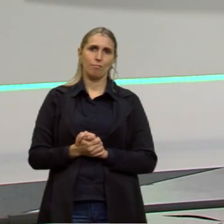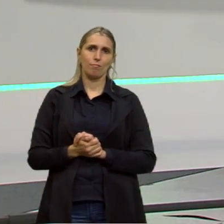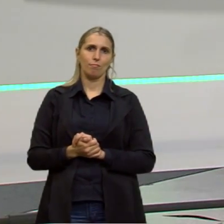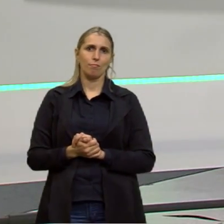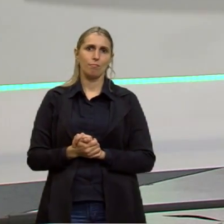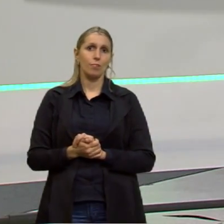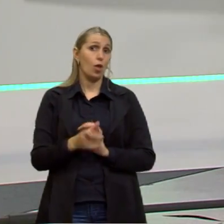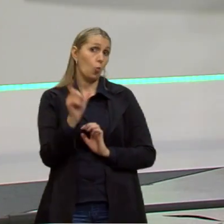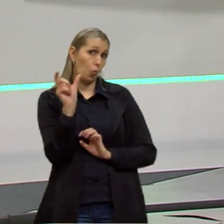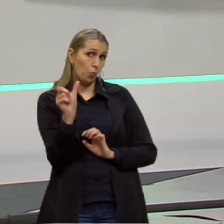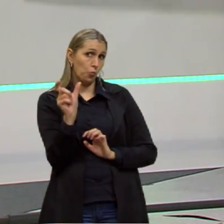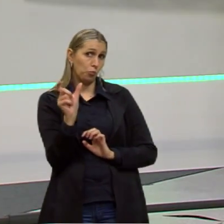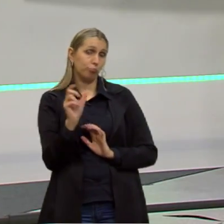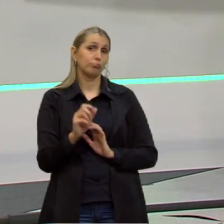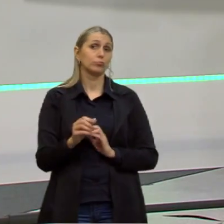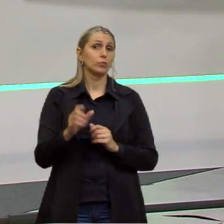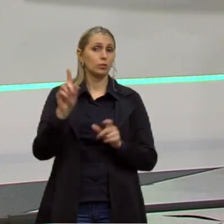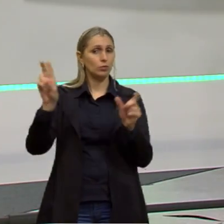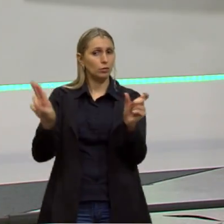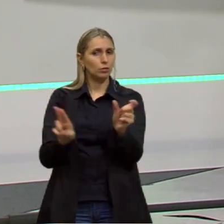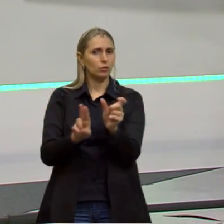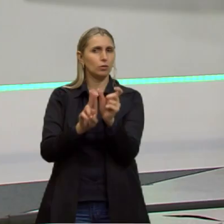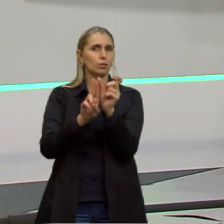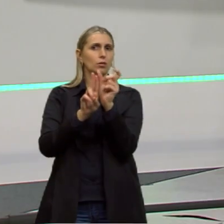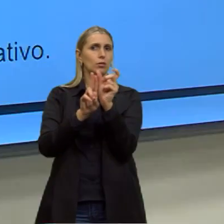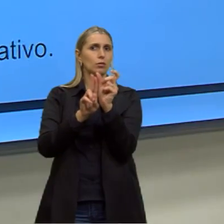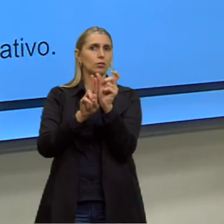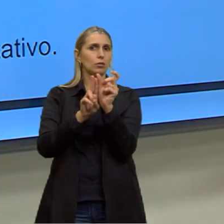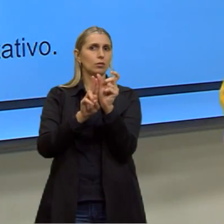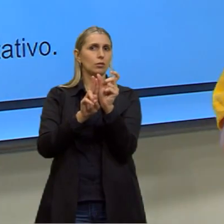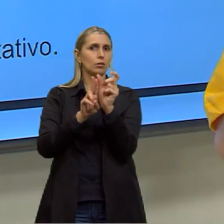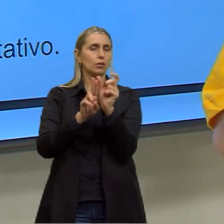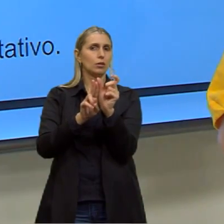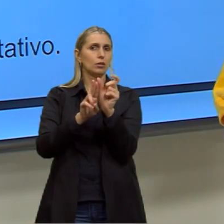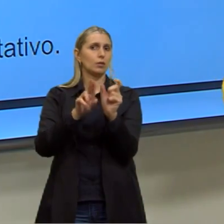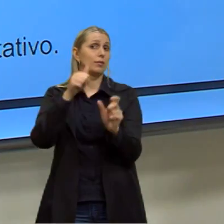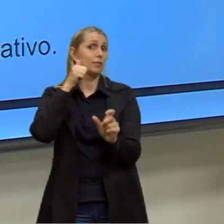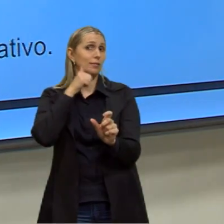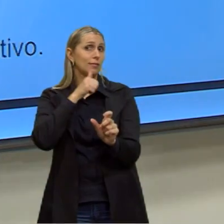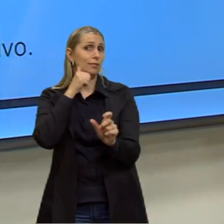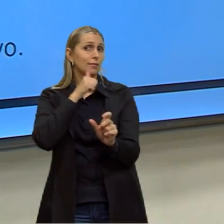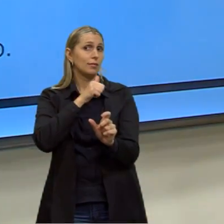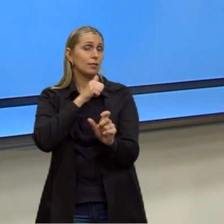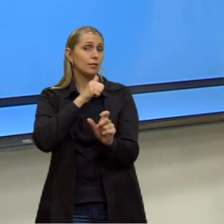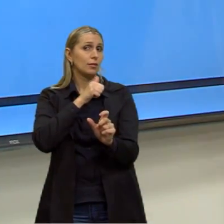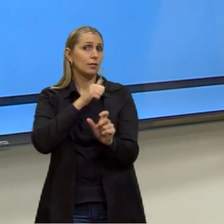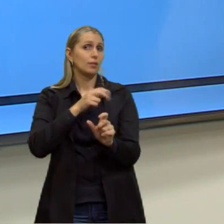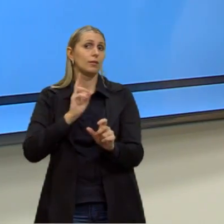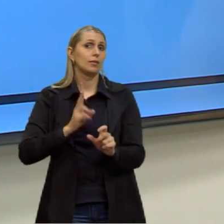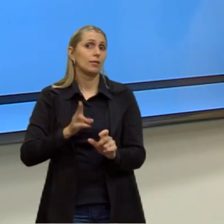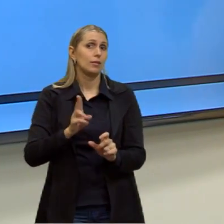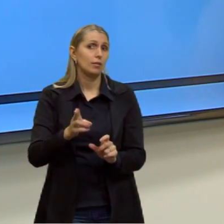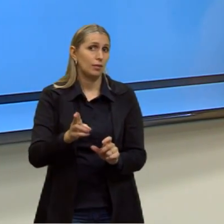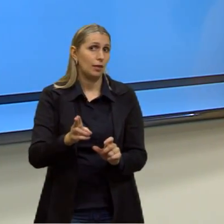a criança é uma palavra é um substantivo que ele vai do gênero feminino porque eu vou sempre dizer